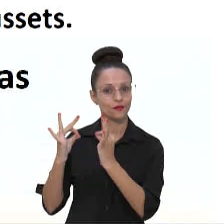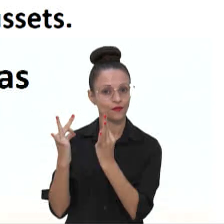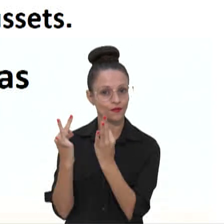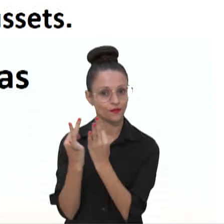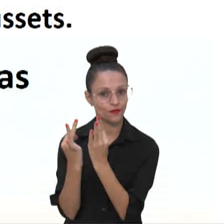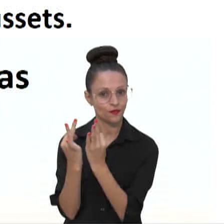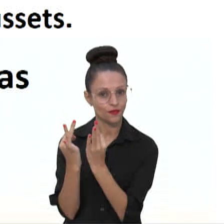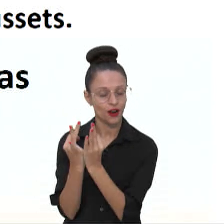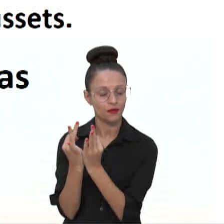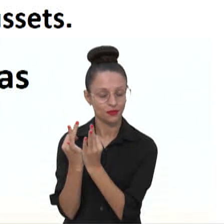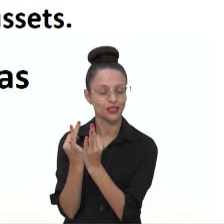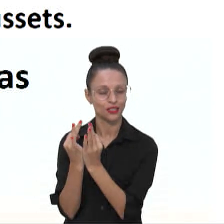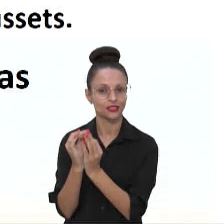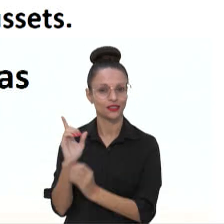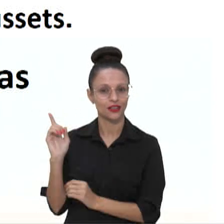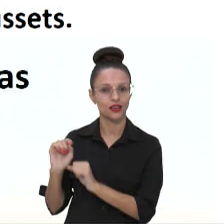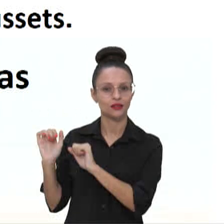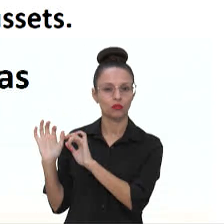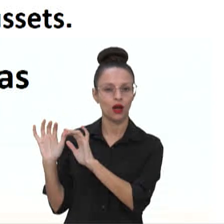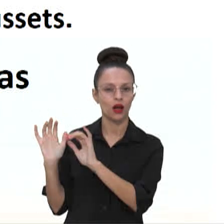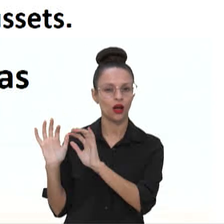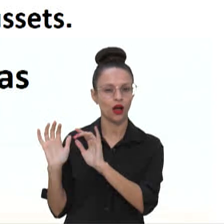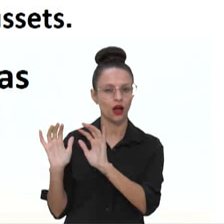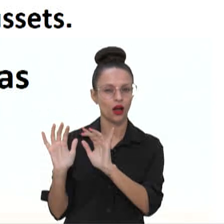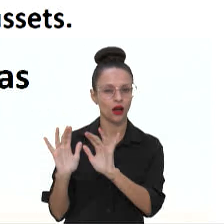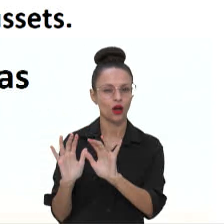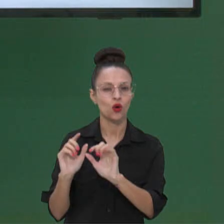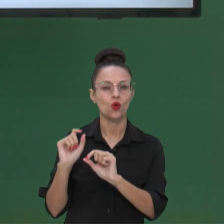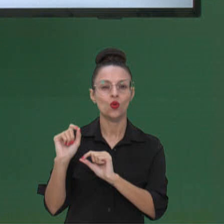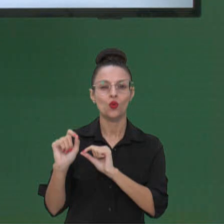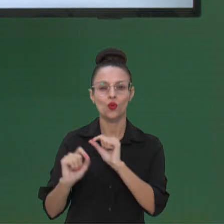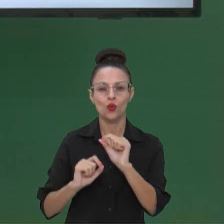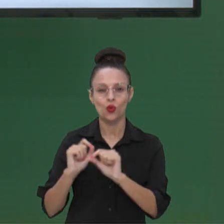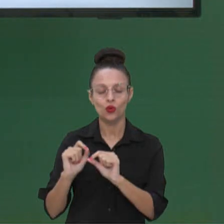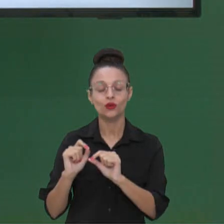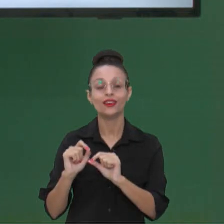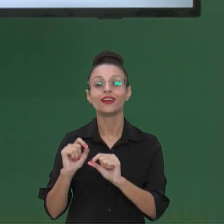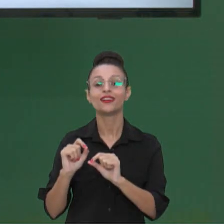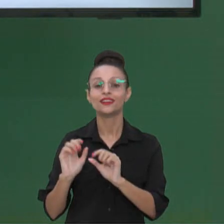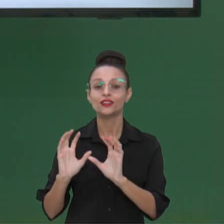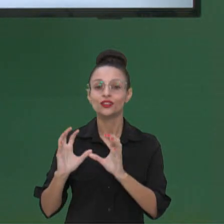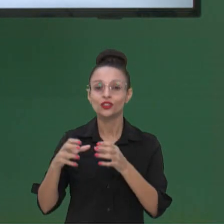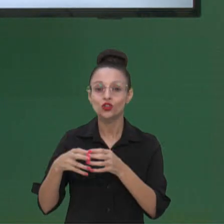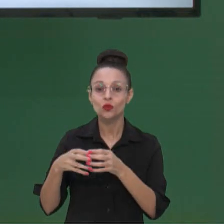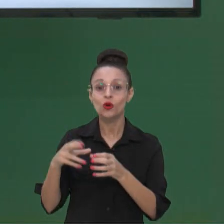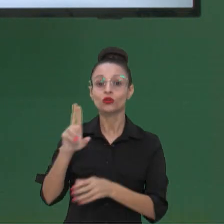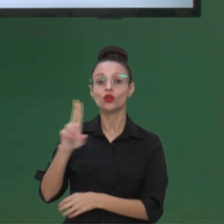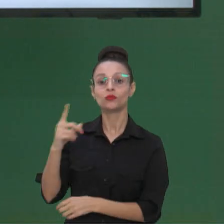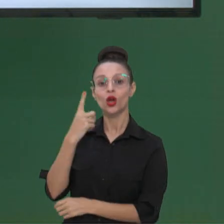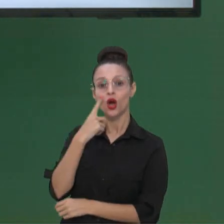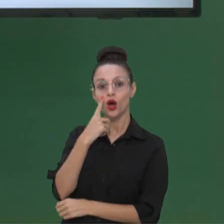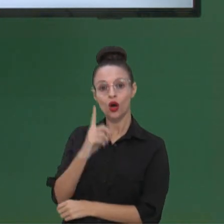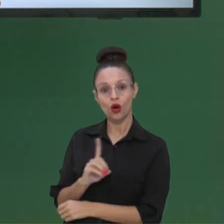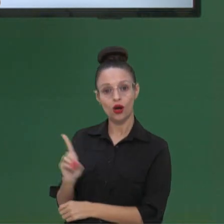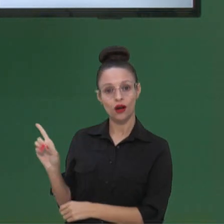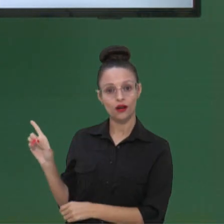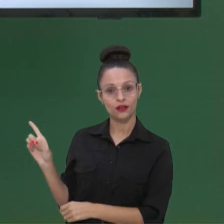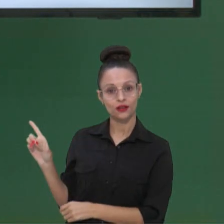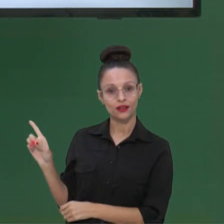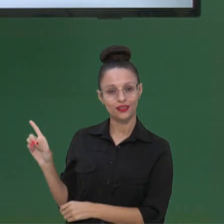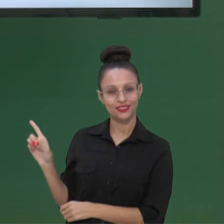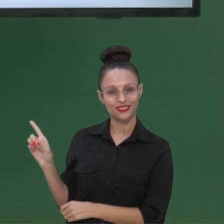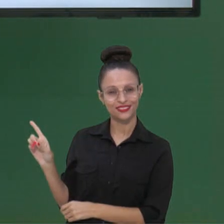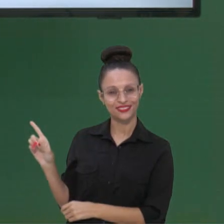calvinistas ou puritanos, que são chamadas hoje nos Estados Unidos de Pilgrim Fathers ou